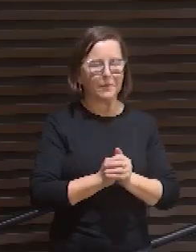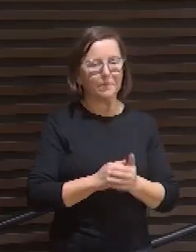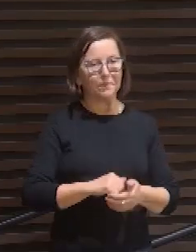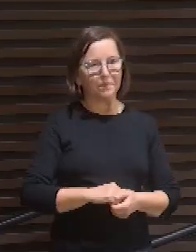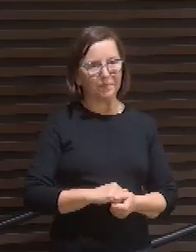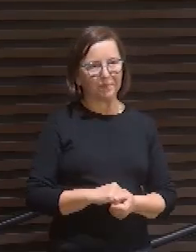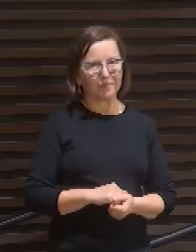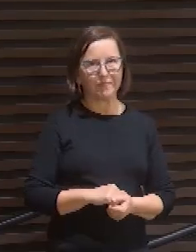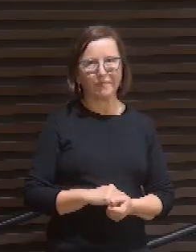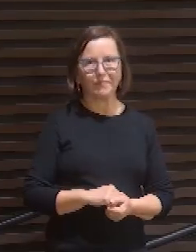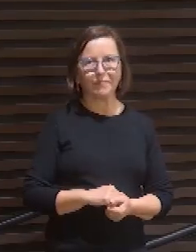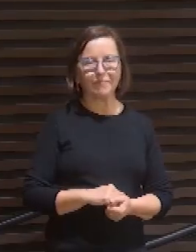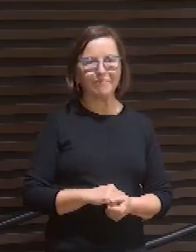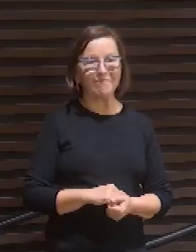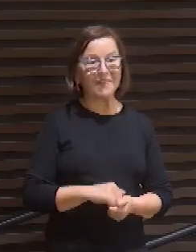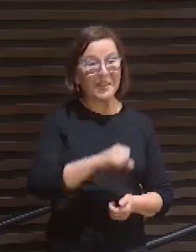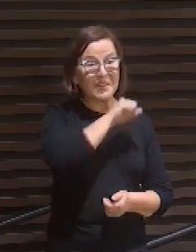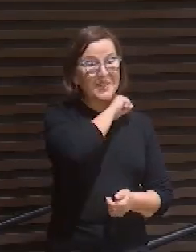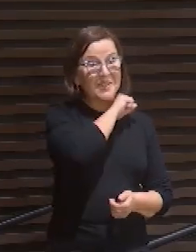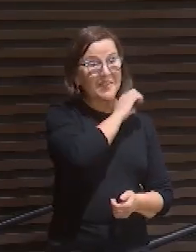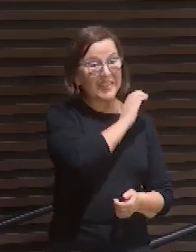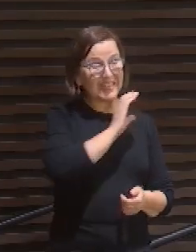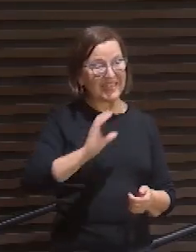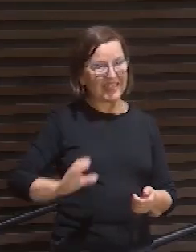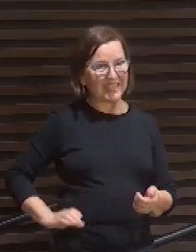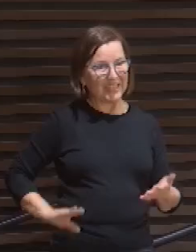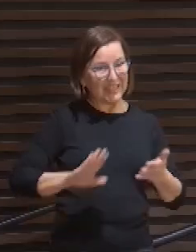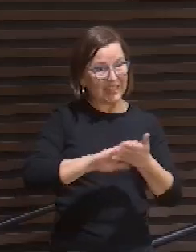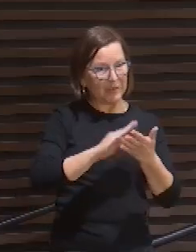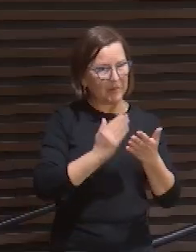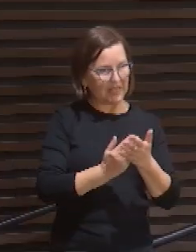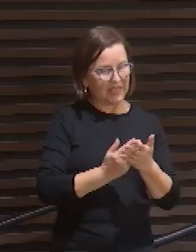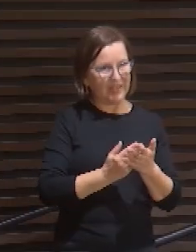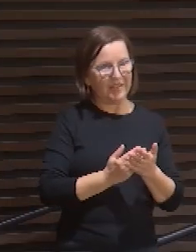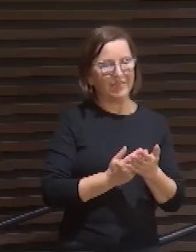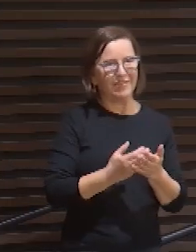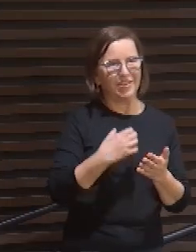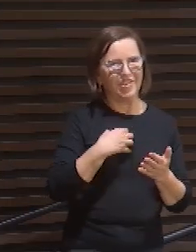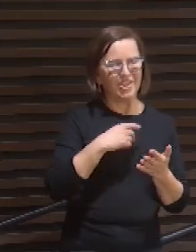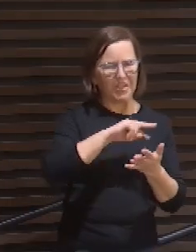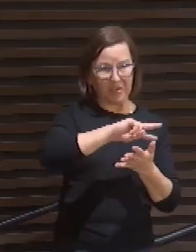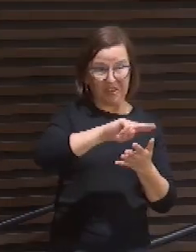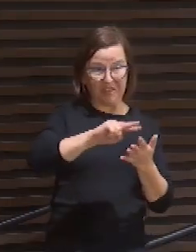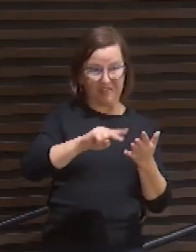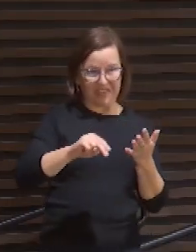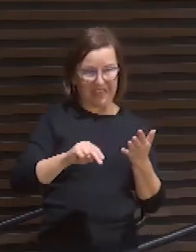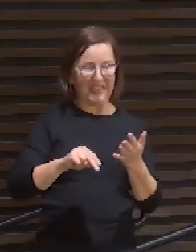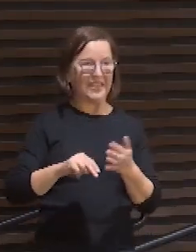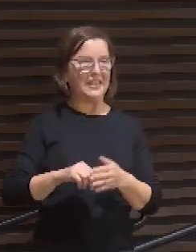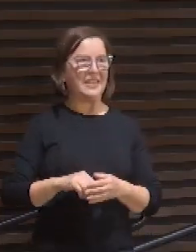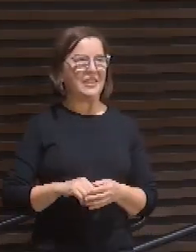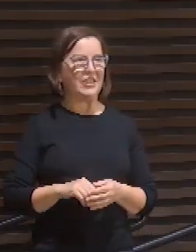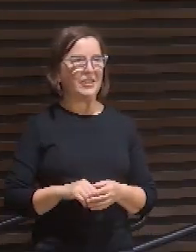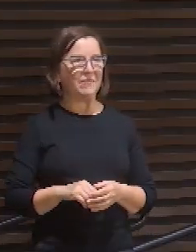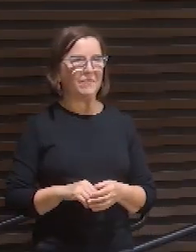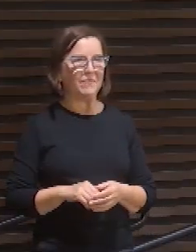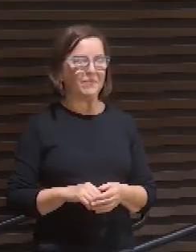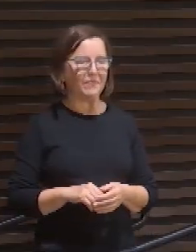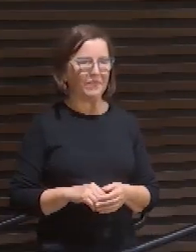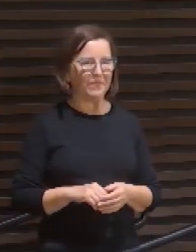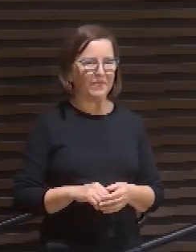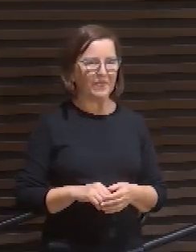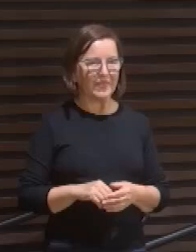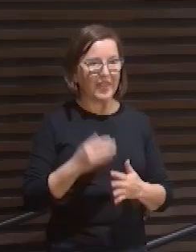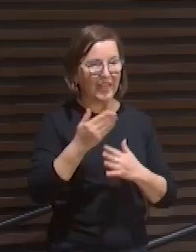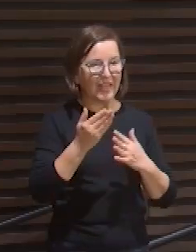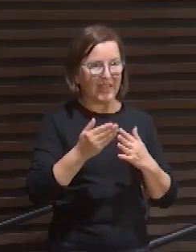Então, o sacrifício de Cristo é interpretado de várias maneiras nas diferentes correntes